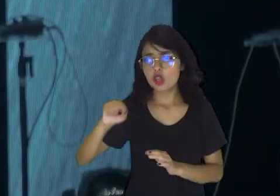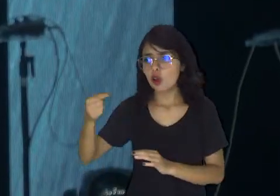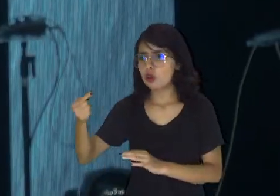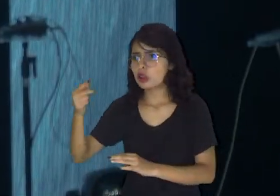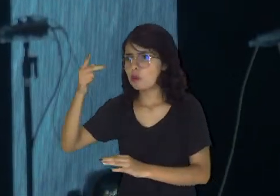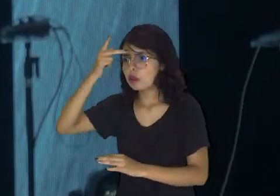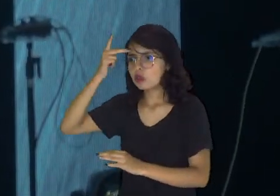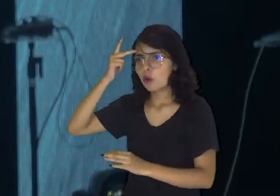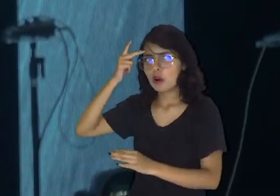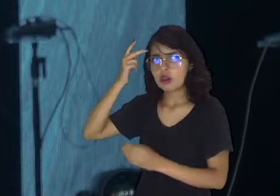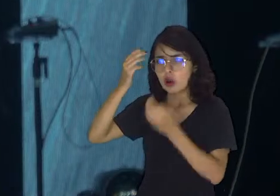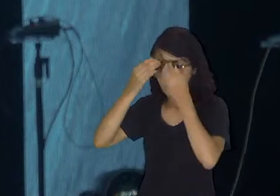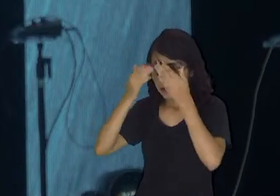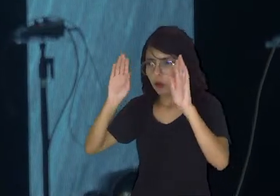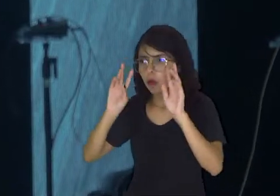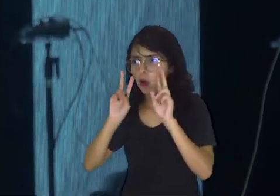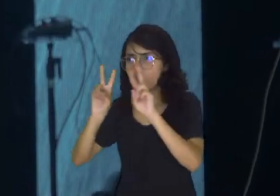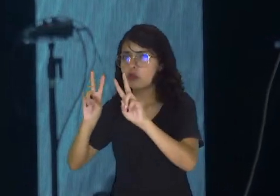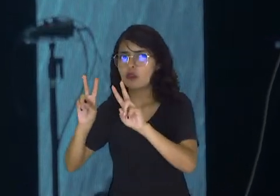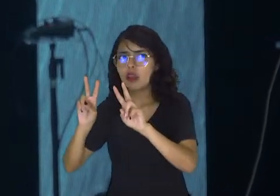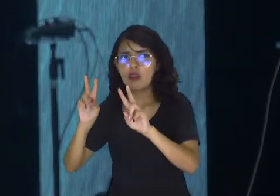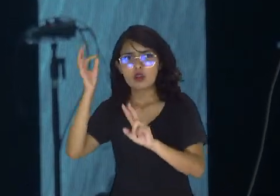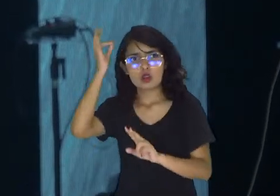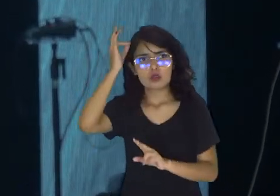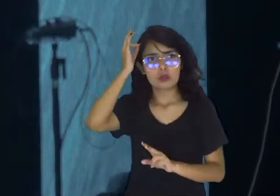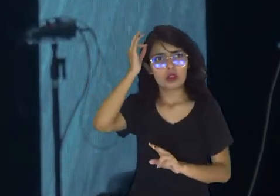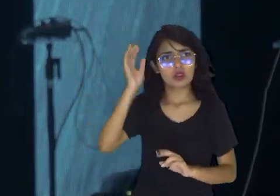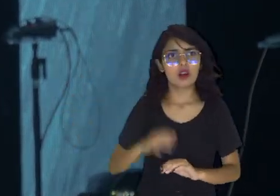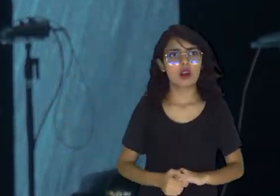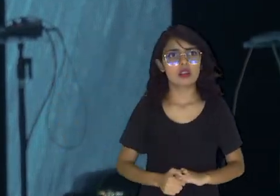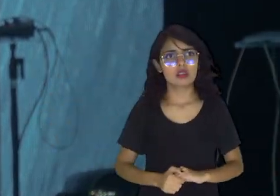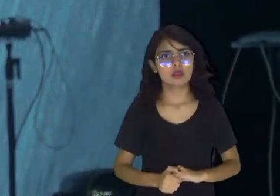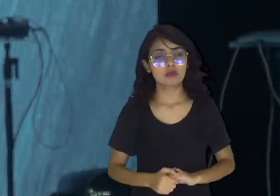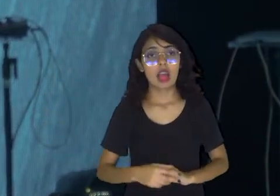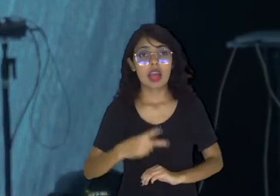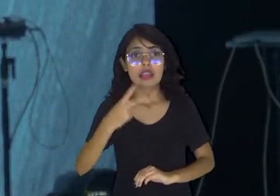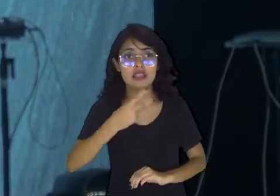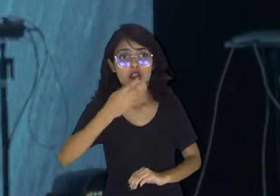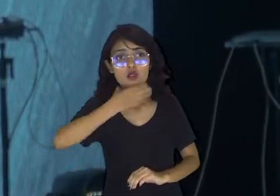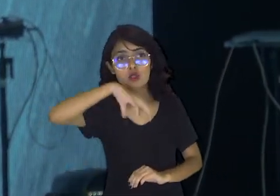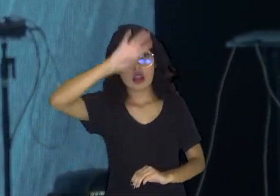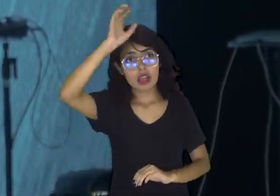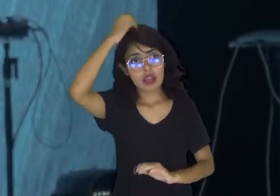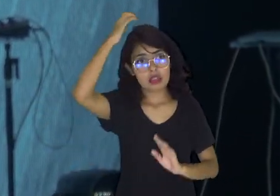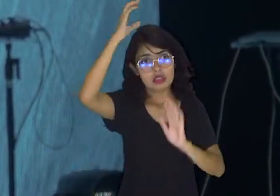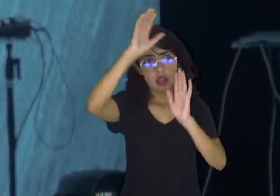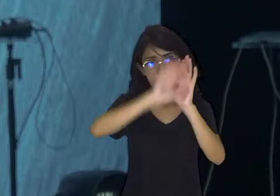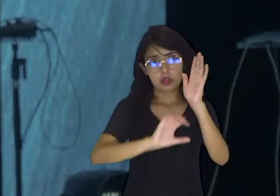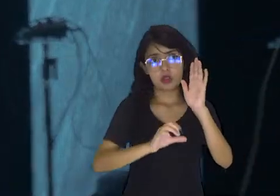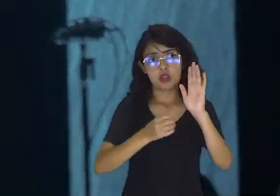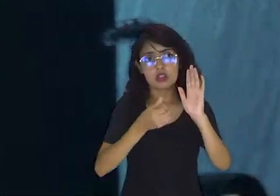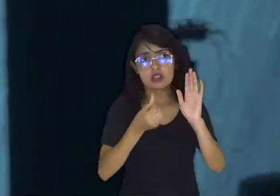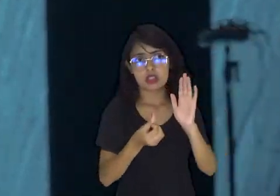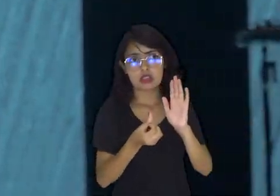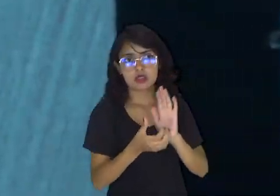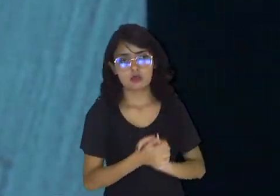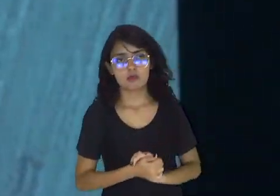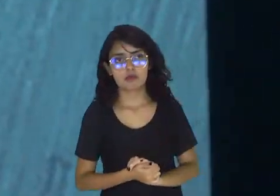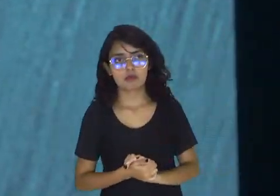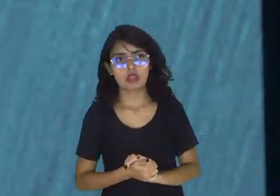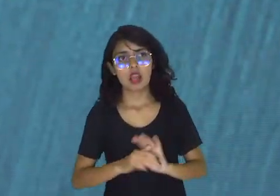extraordinária, o mundo espiritual se movendo, segundo Reis capítulo 6. E o Caio falou para mim, ele falou assim: